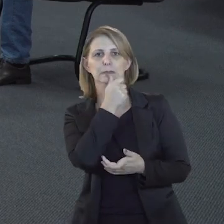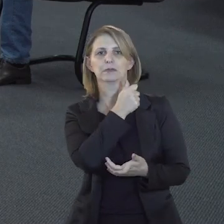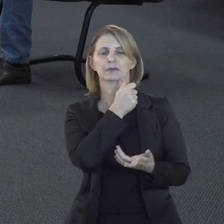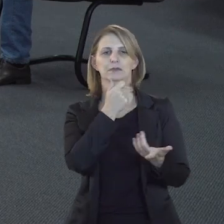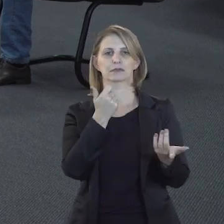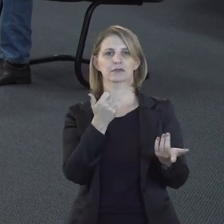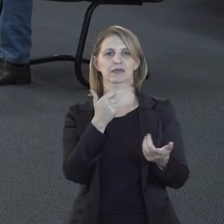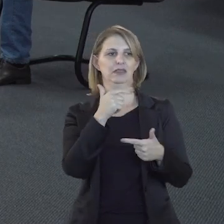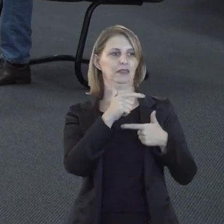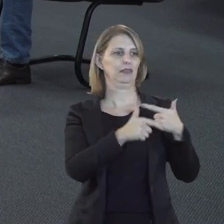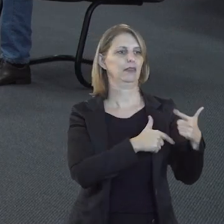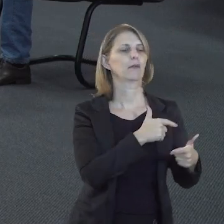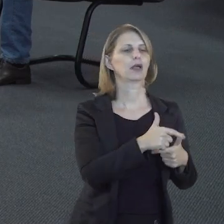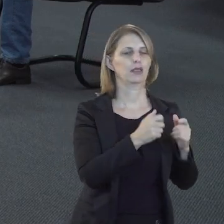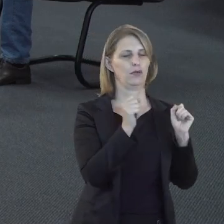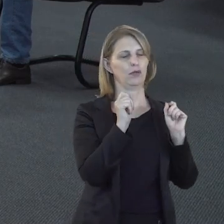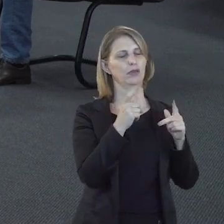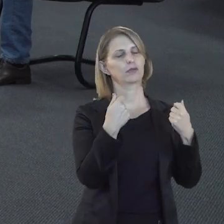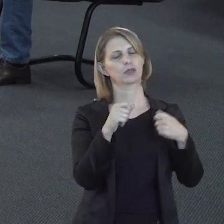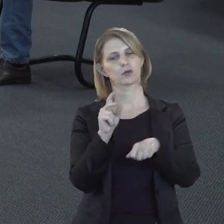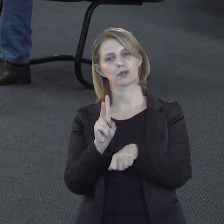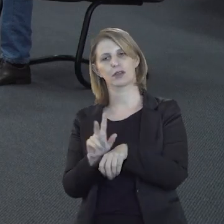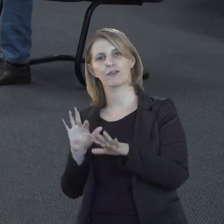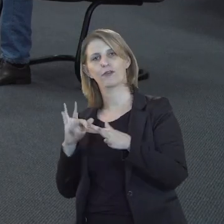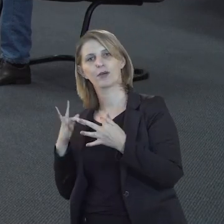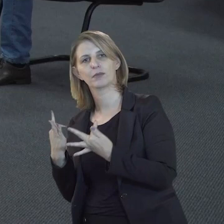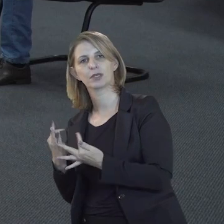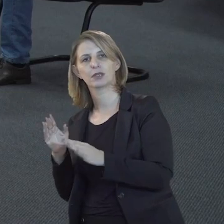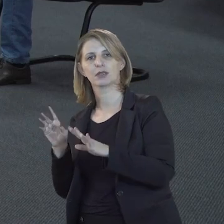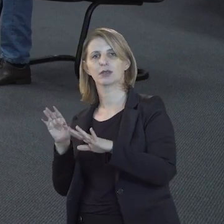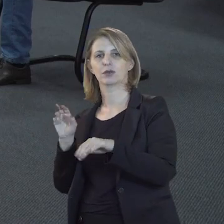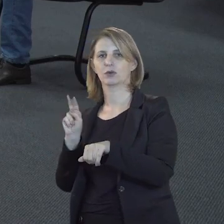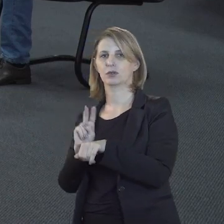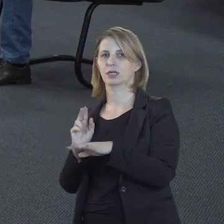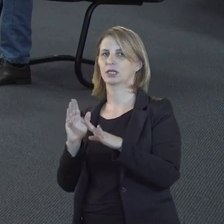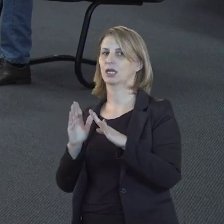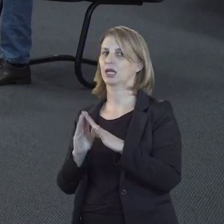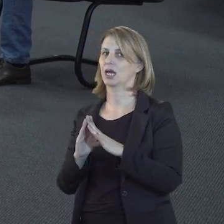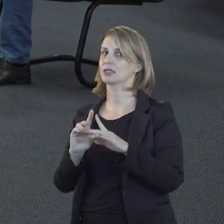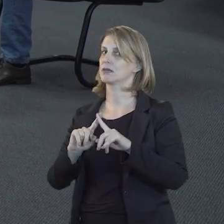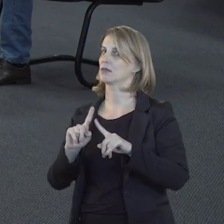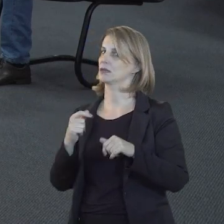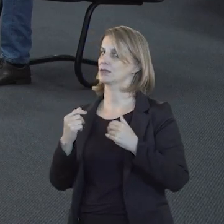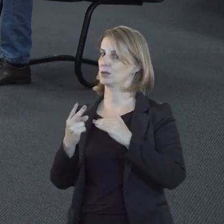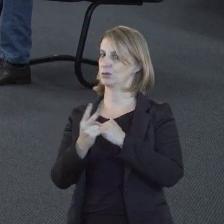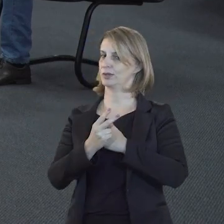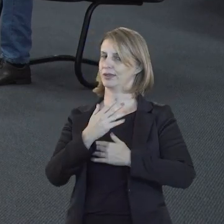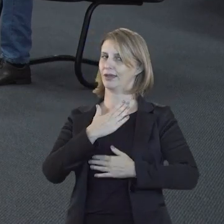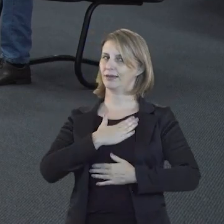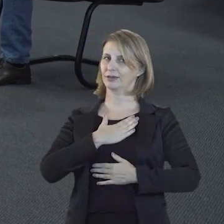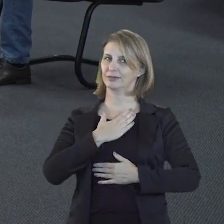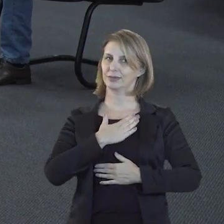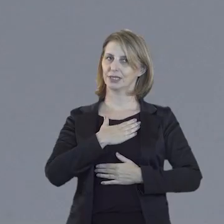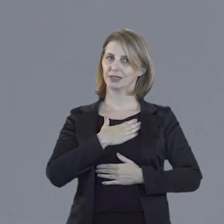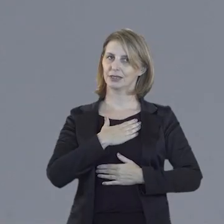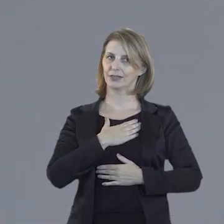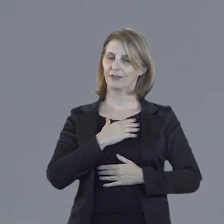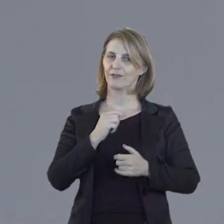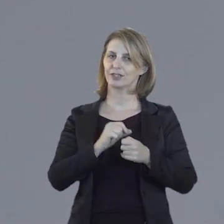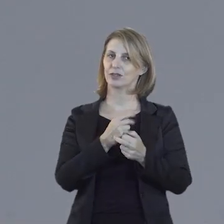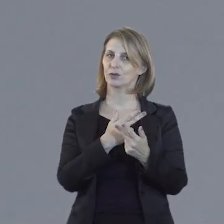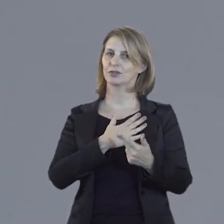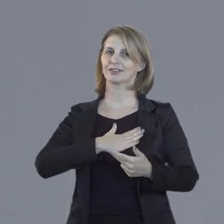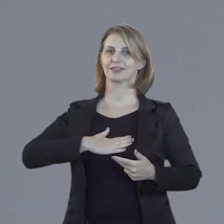muitos sacrifícios onde não precisa. Então, assim, a gente precisa trabalhar, de fato, cuidar da família, cuidar da casa, mas nós precisamos nos